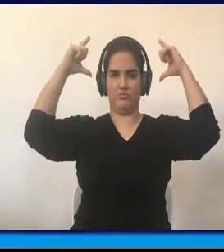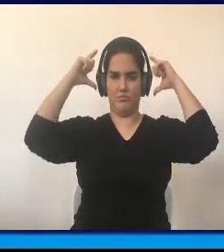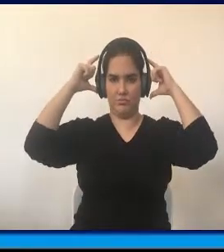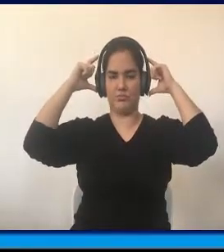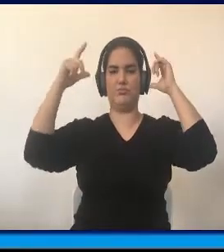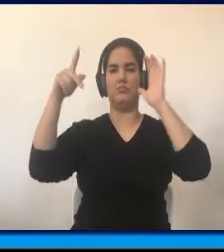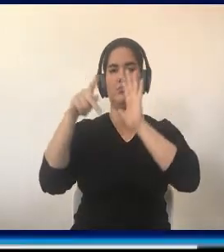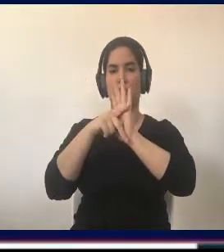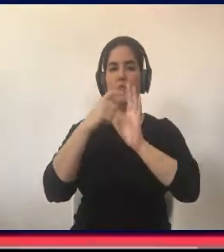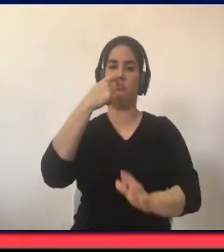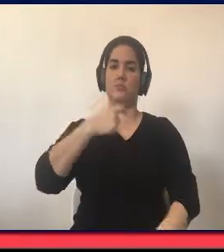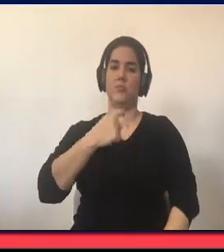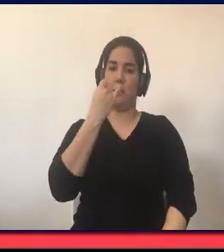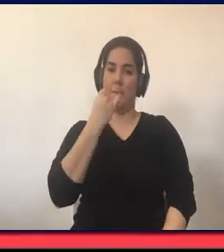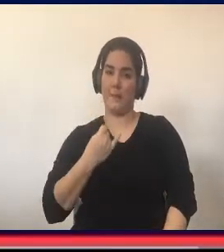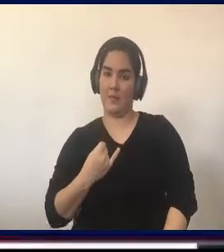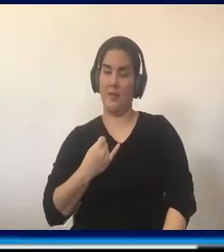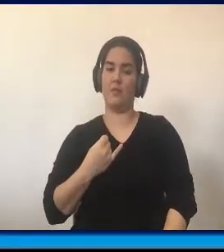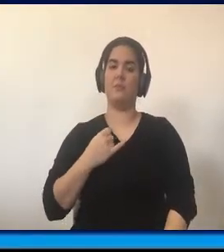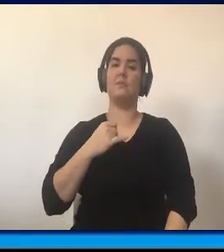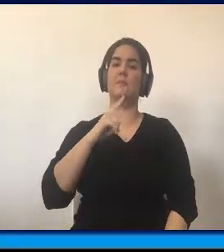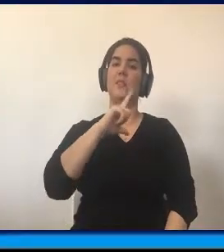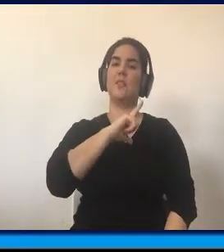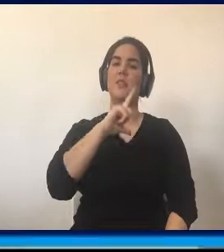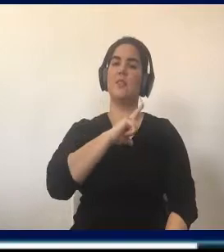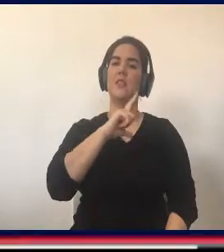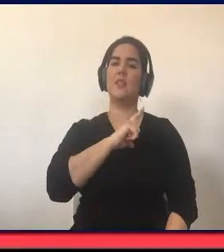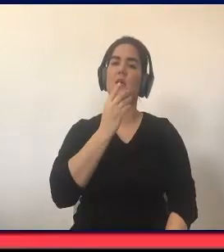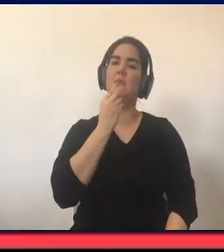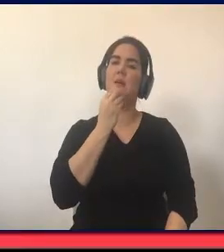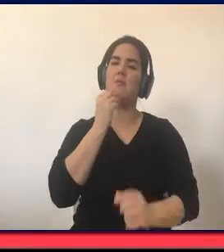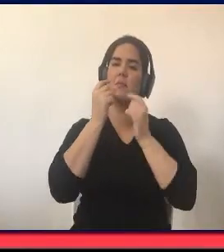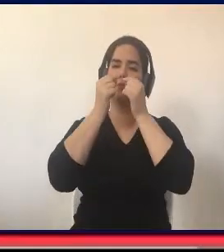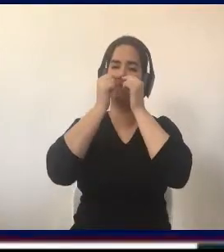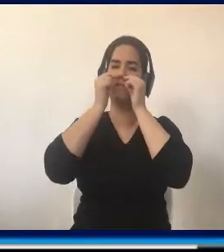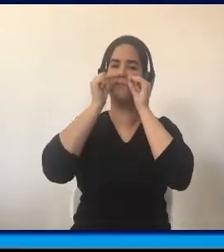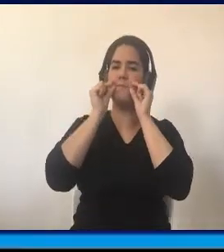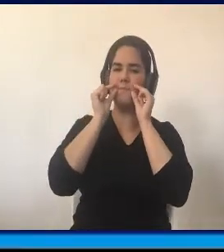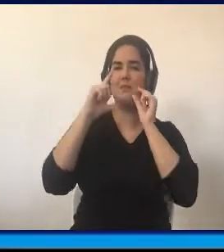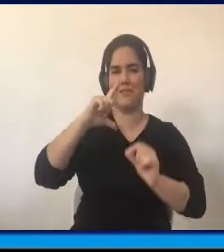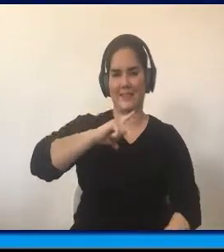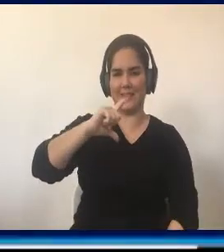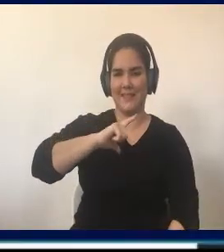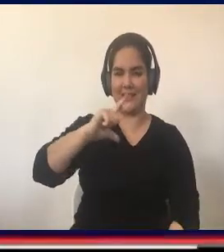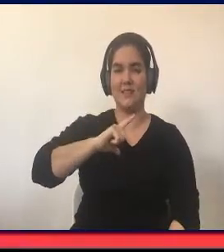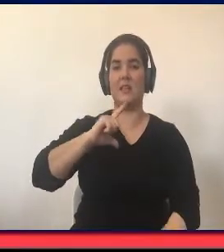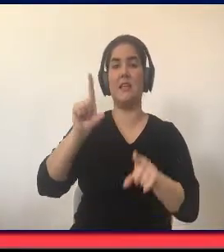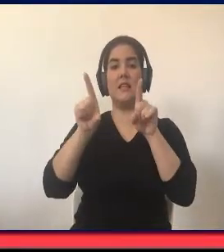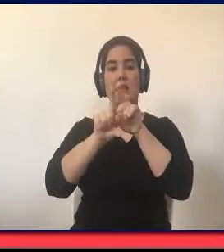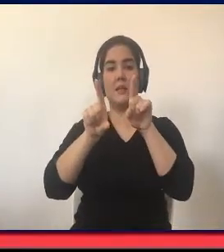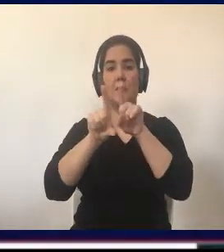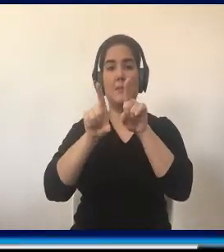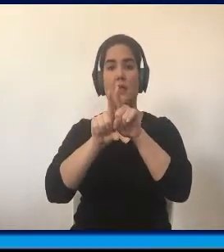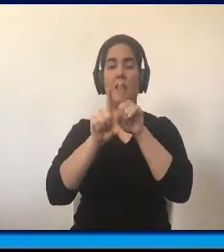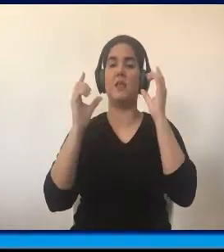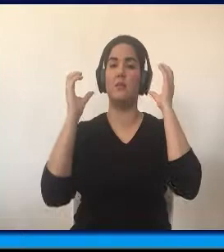magro, tenho um cavanhaque e um semi-bigode aqui na minha cara. E estou com o microfone aparecendo na câmera,